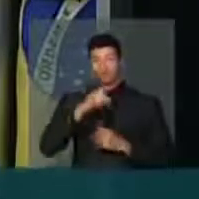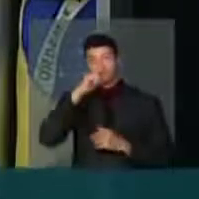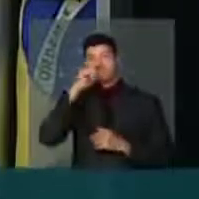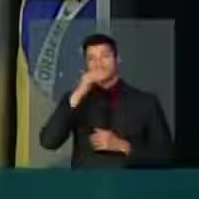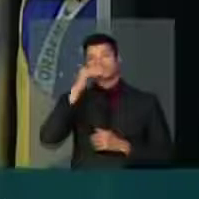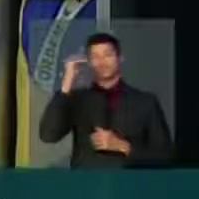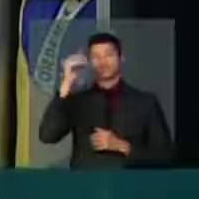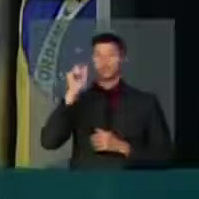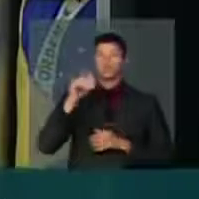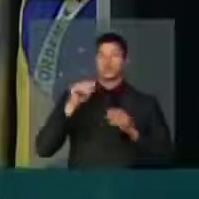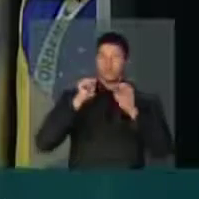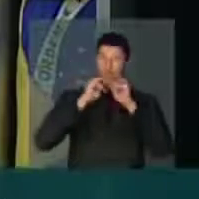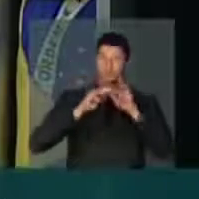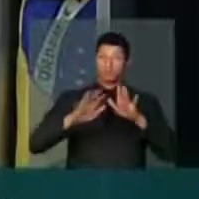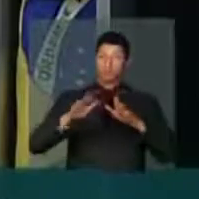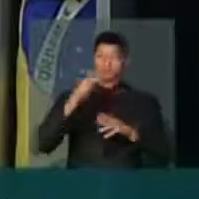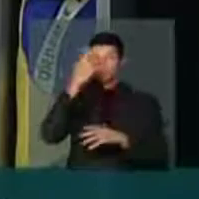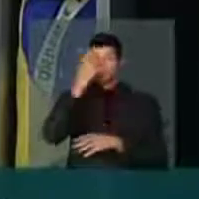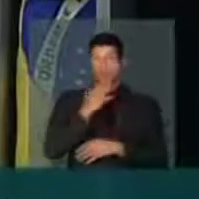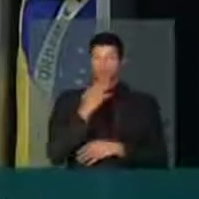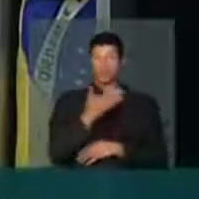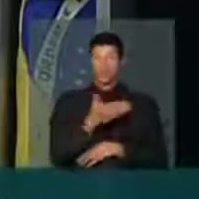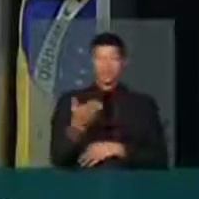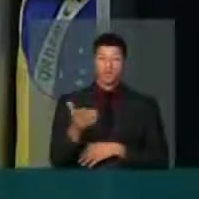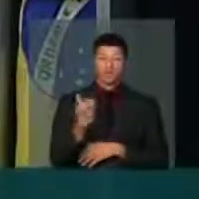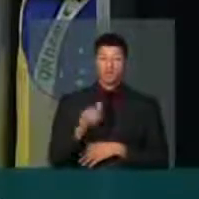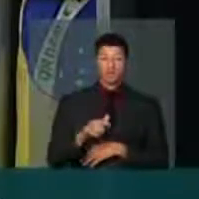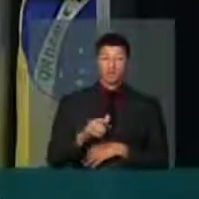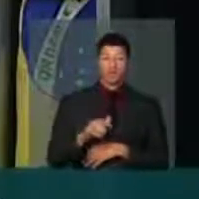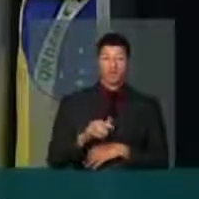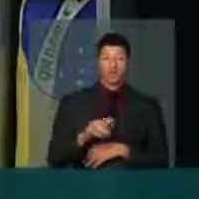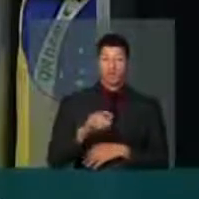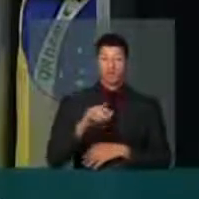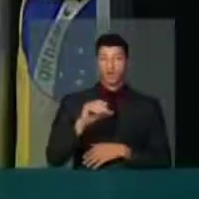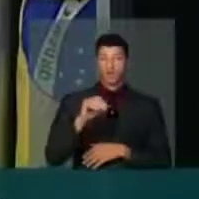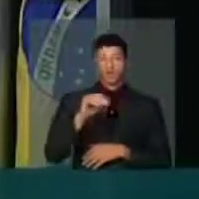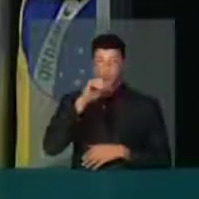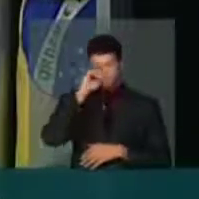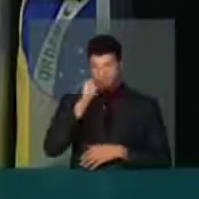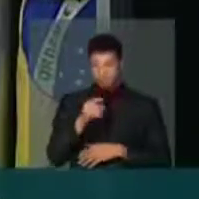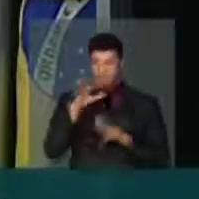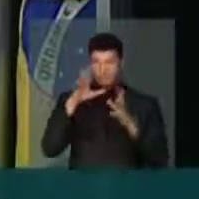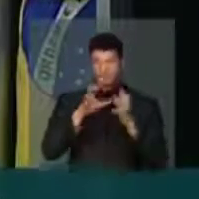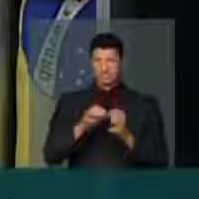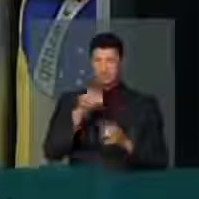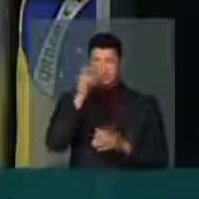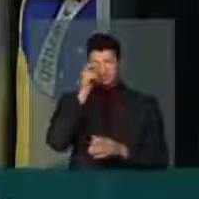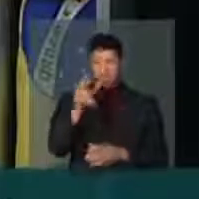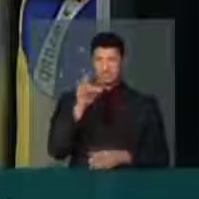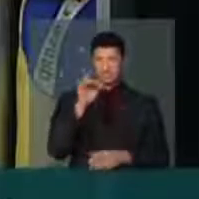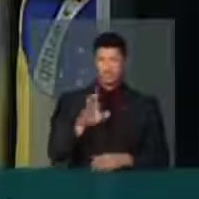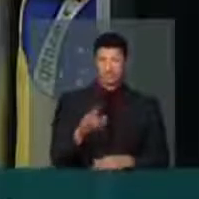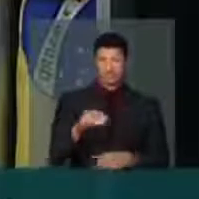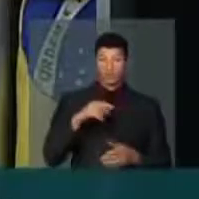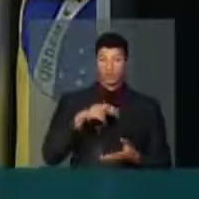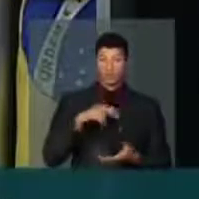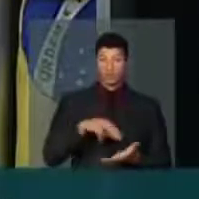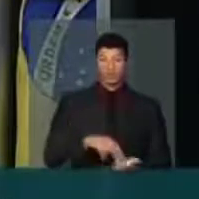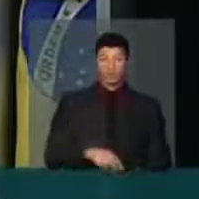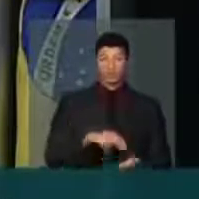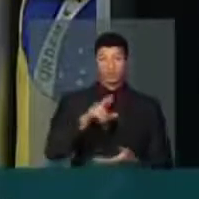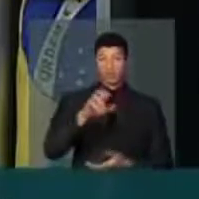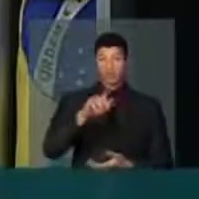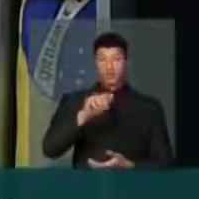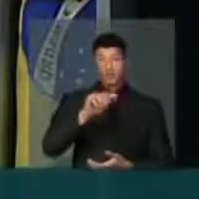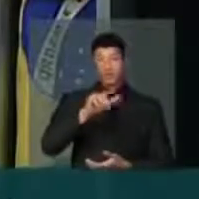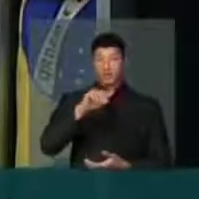soberba, que a multidão revoltada é uma horda fascista, interessada apenas em manter